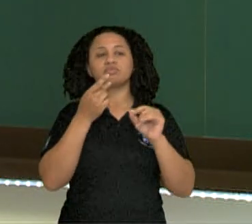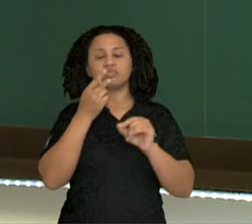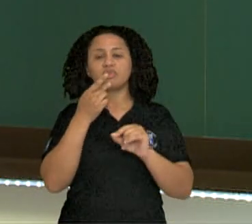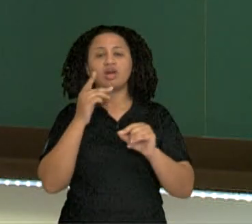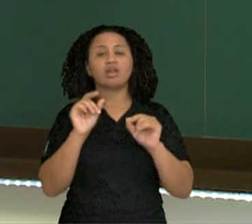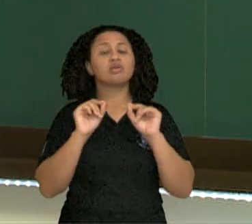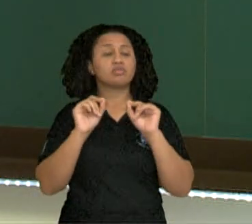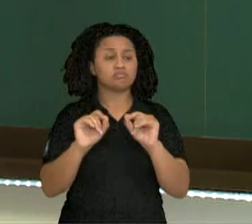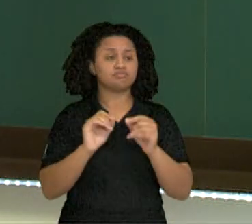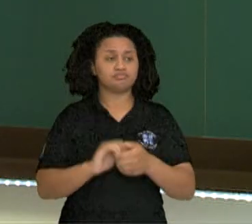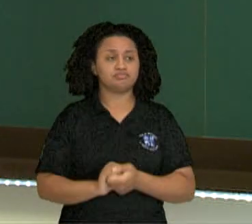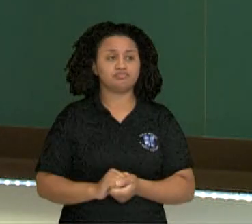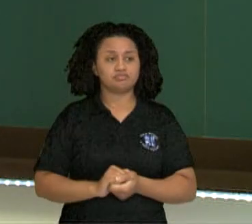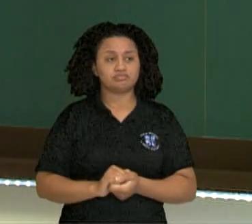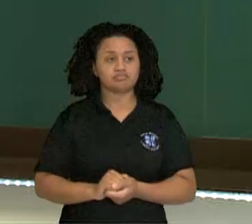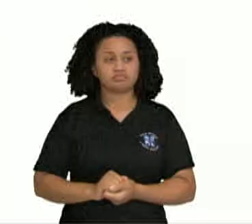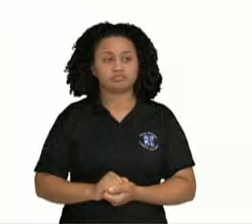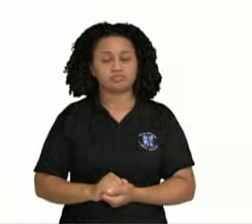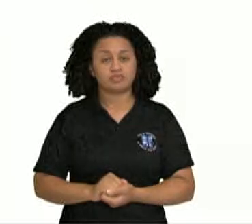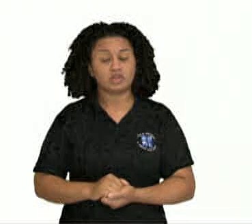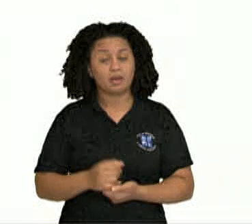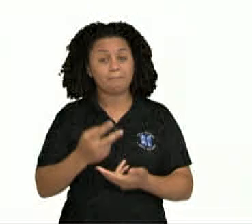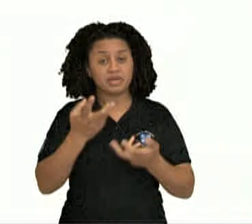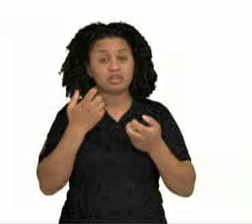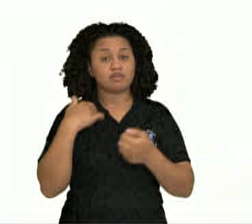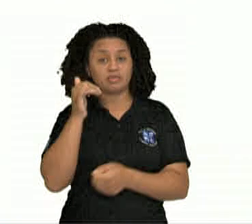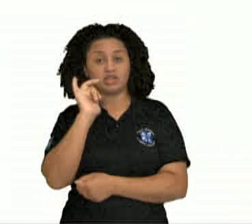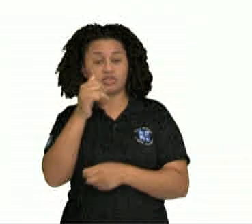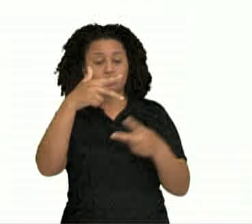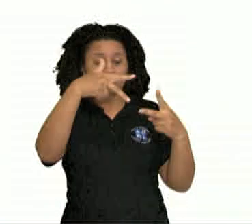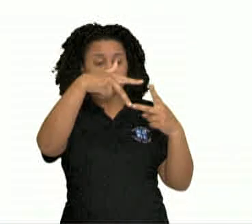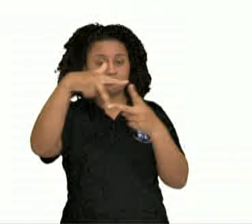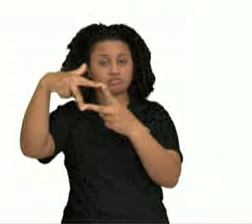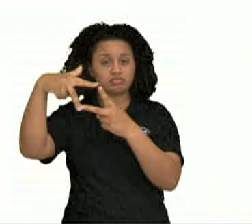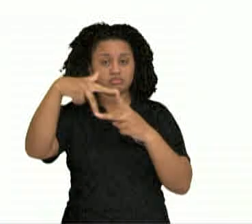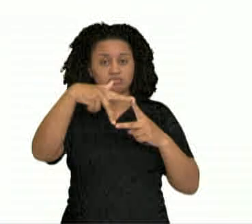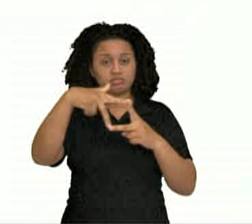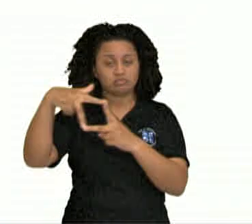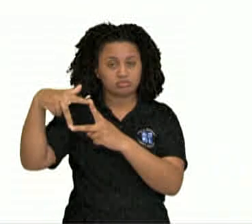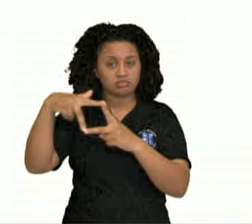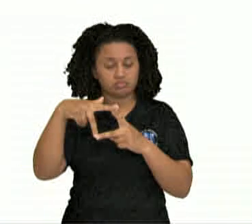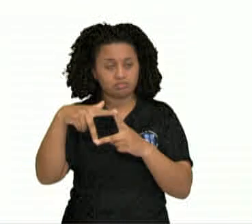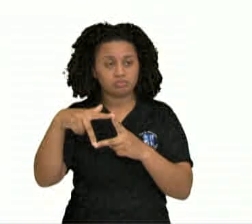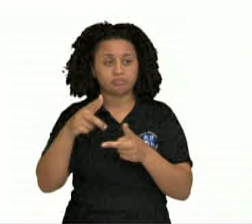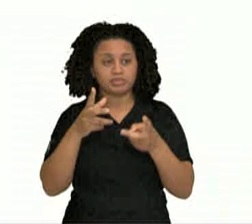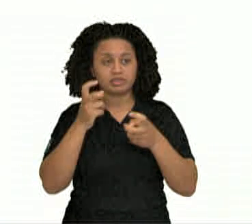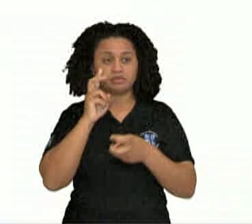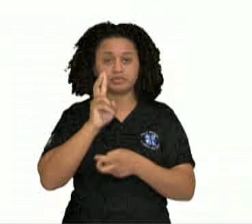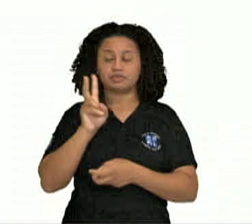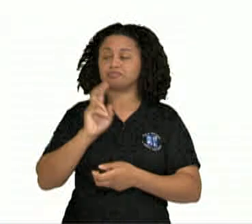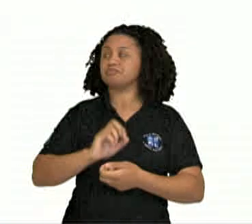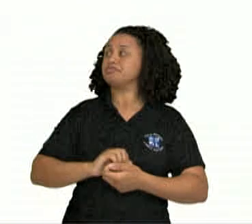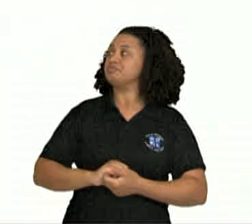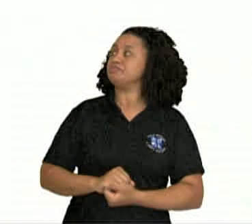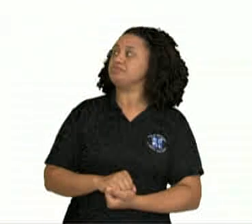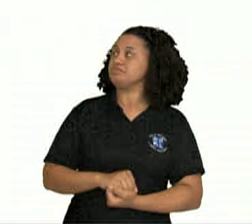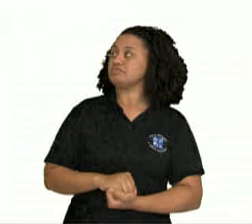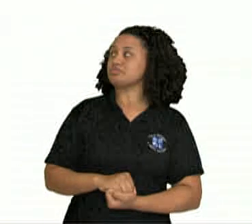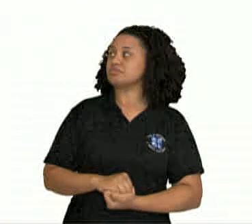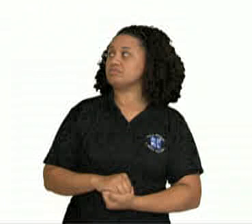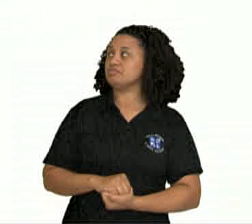quadrinhos, nunca te quedes a mitad del río. No segundo quadro, no dejes las cosas